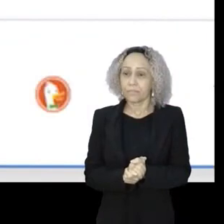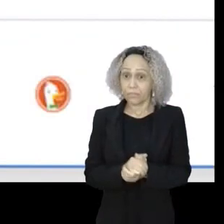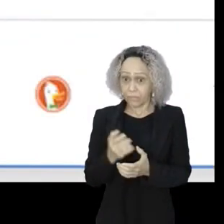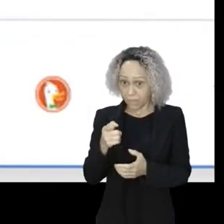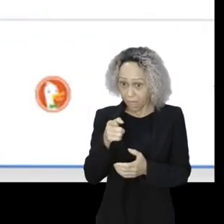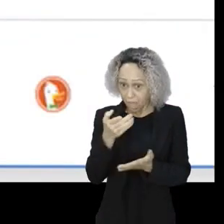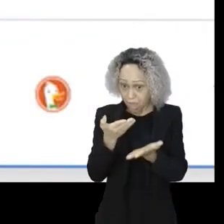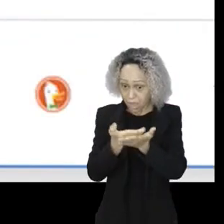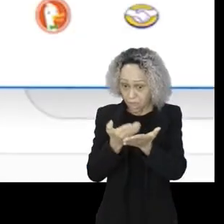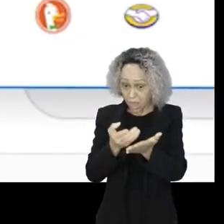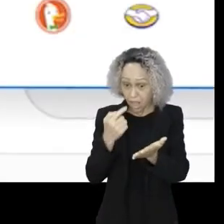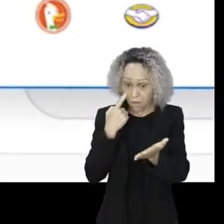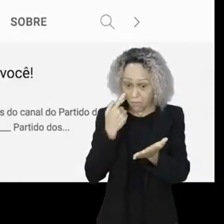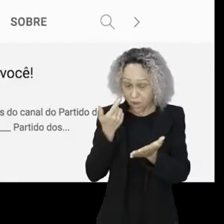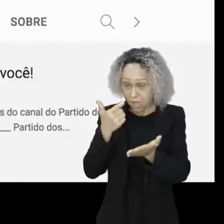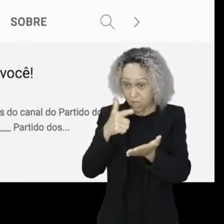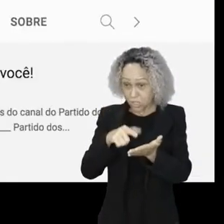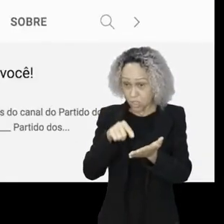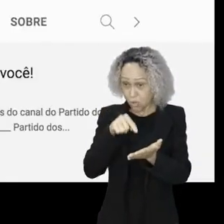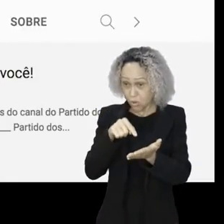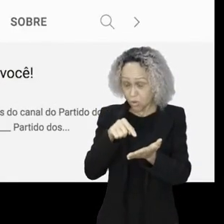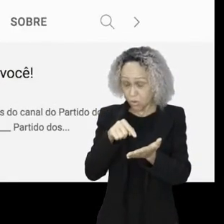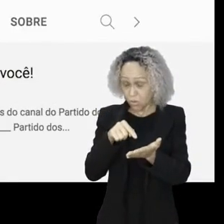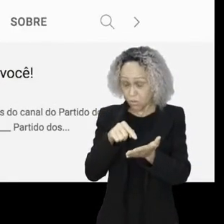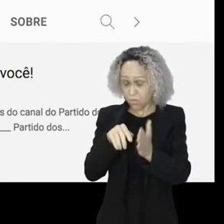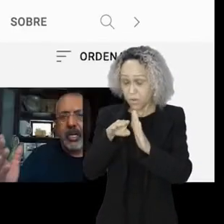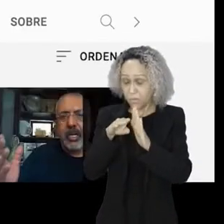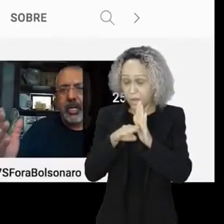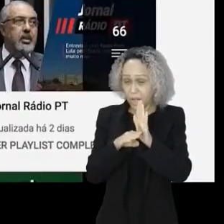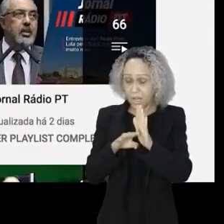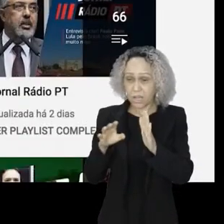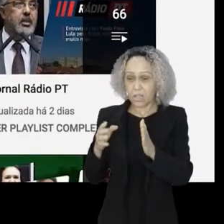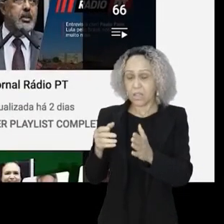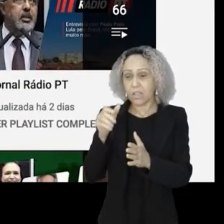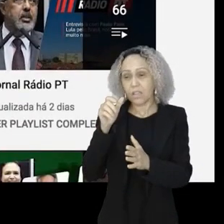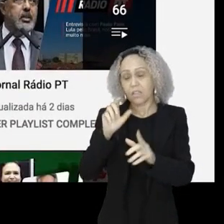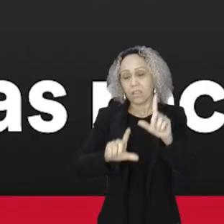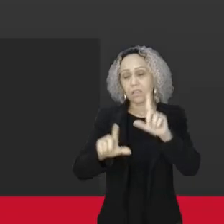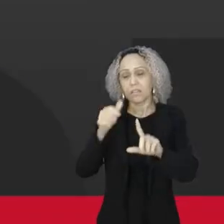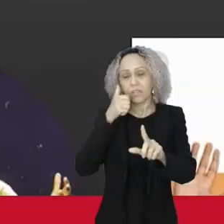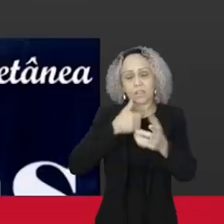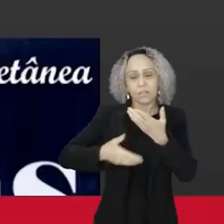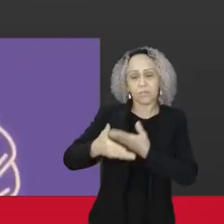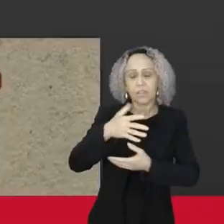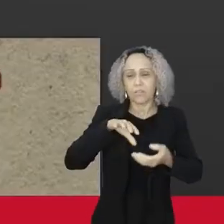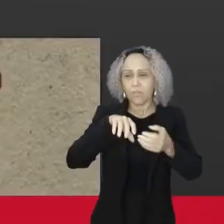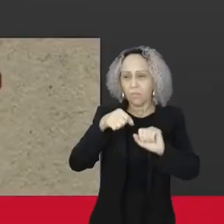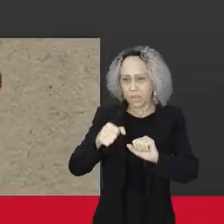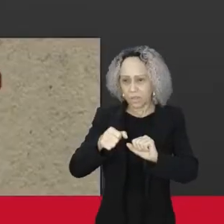Reveja esta e outras aulas na playlist TV Elas por Elas Formação, no canal da TV PT no